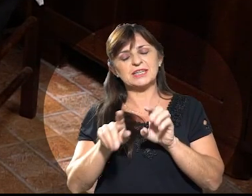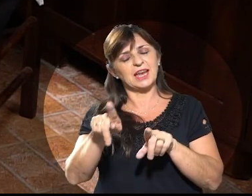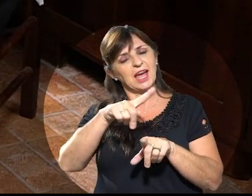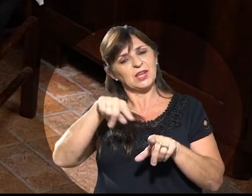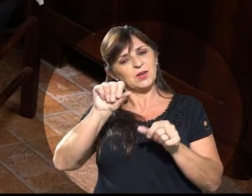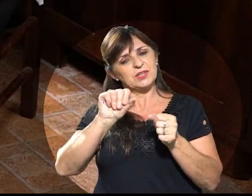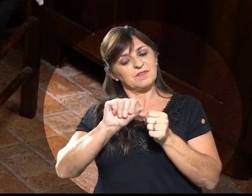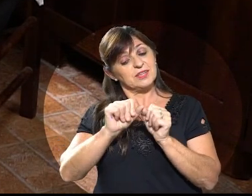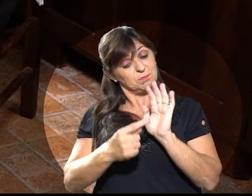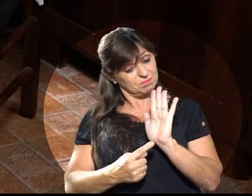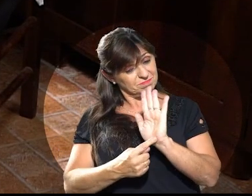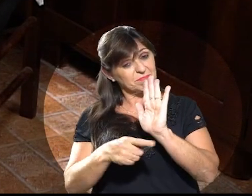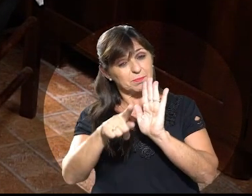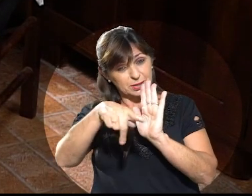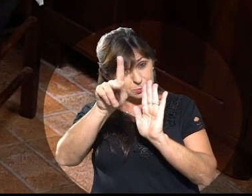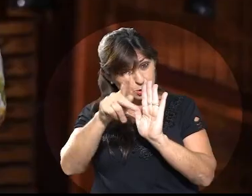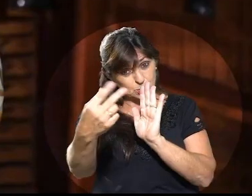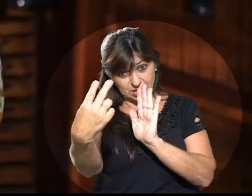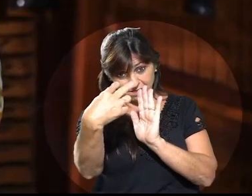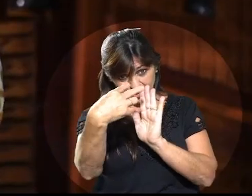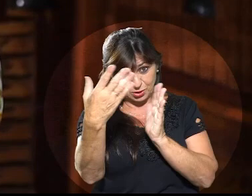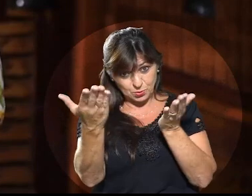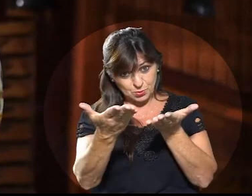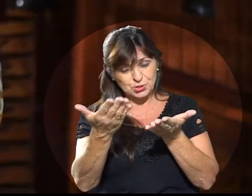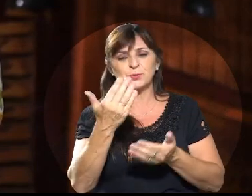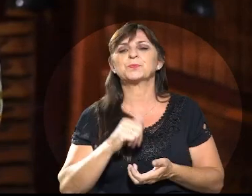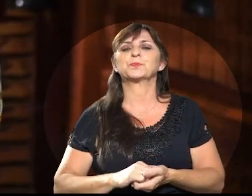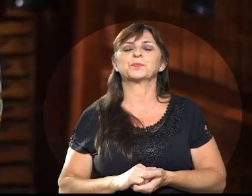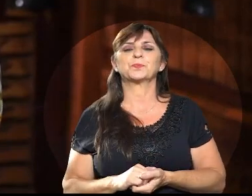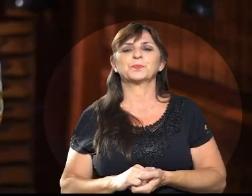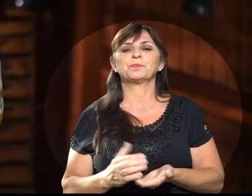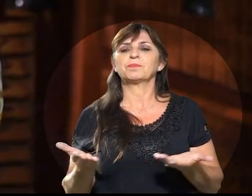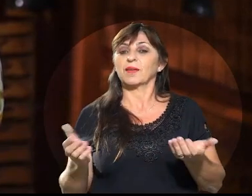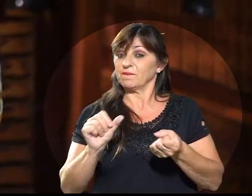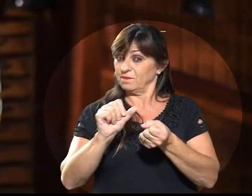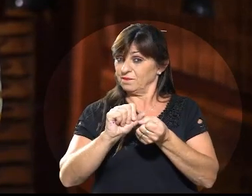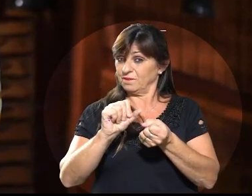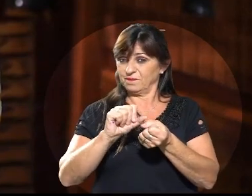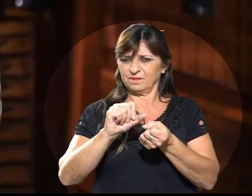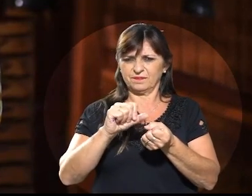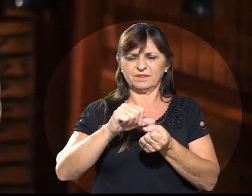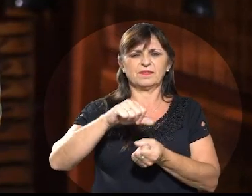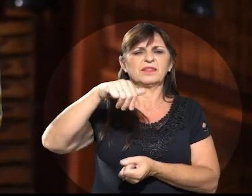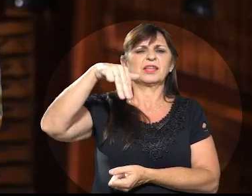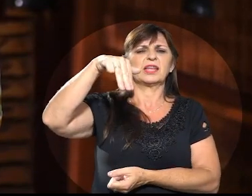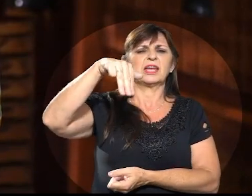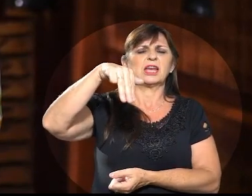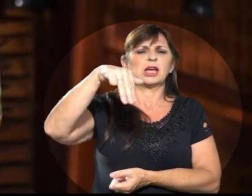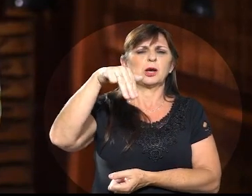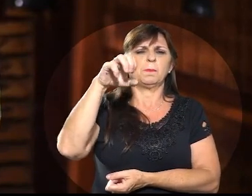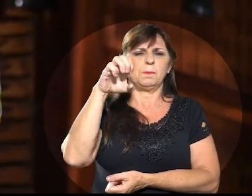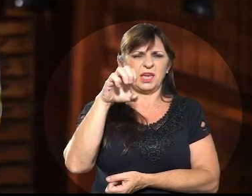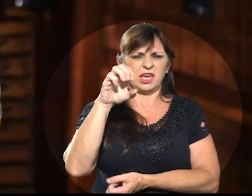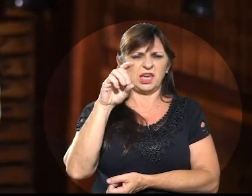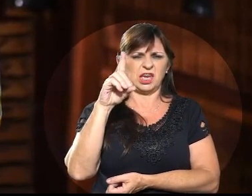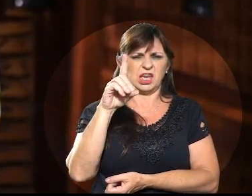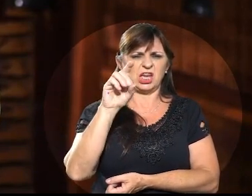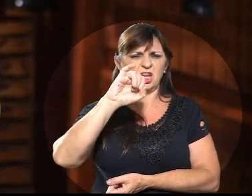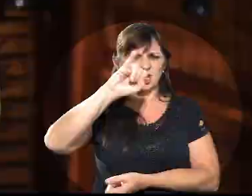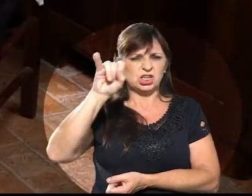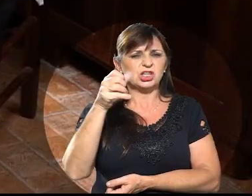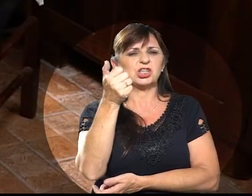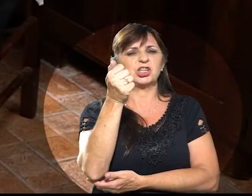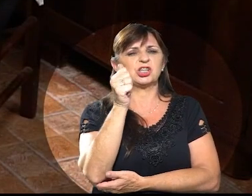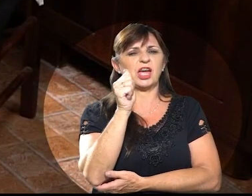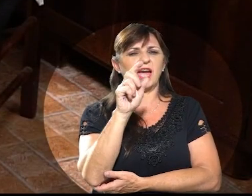assistindo essa nossa websérie. Eu vou fazer um midjadra, que é um arroz com lentilha. Ele é bem fácil de